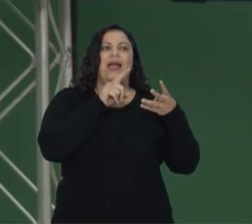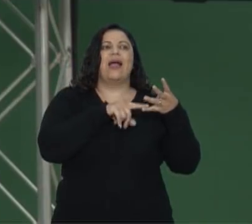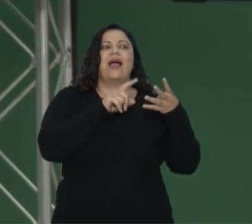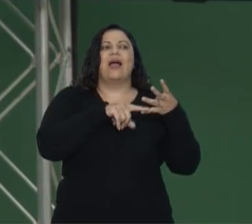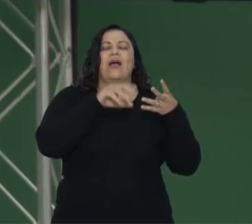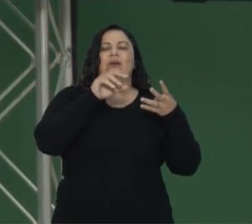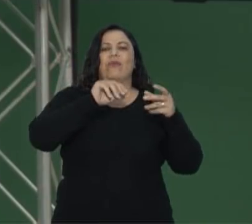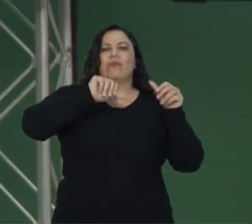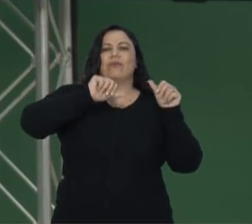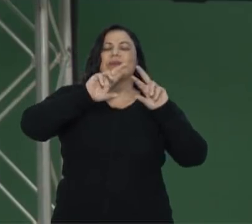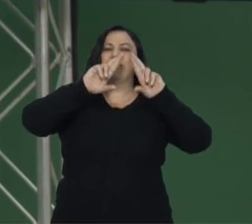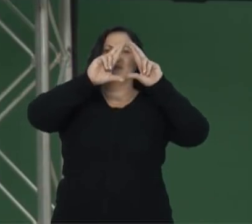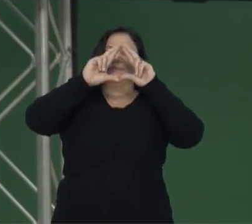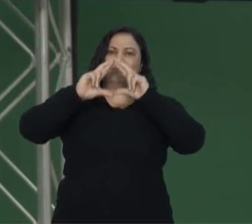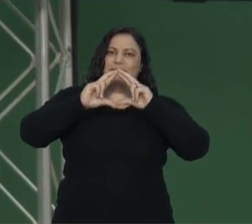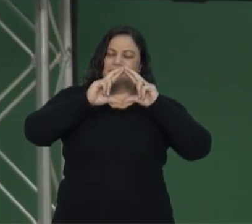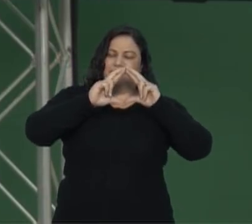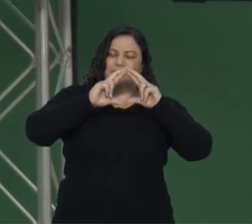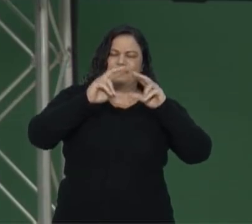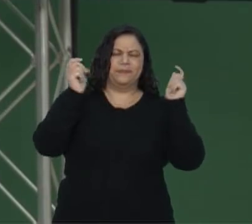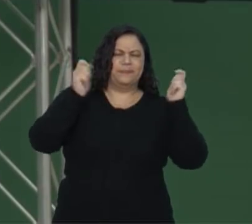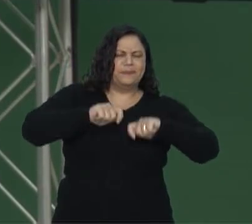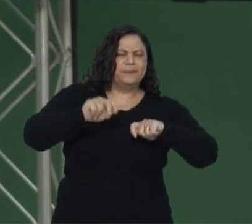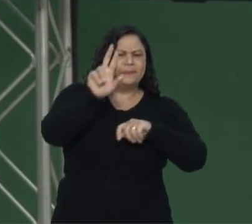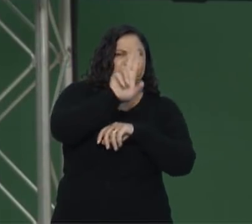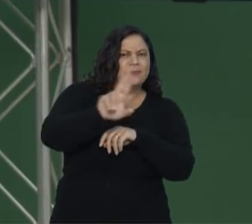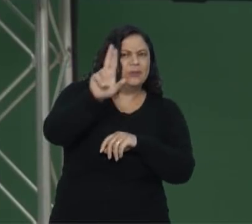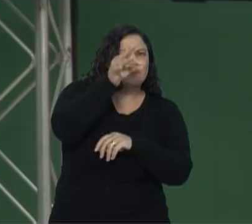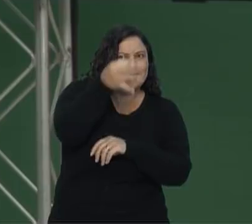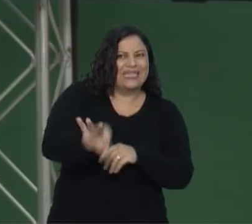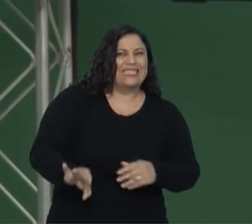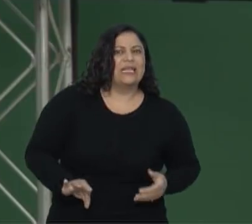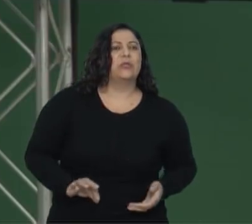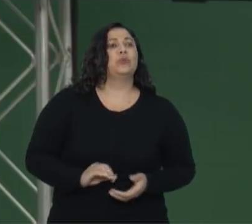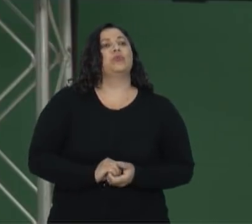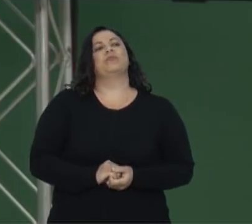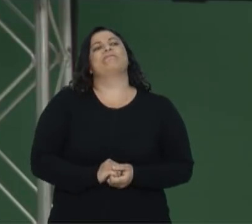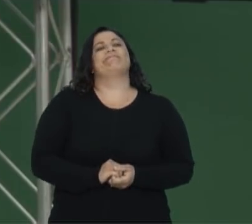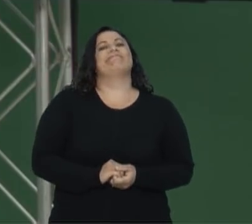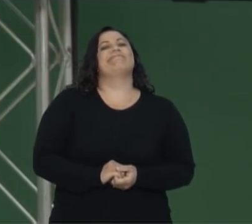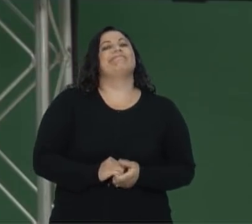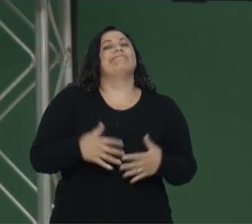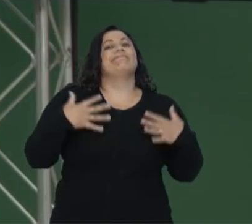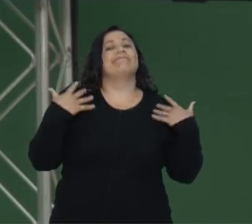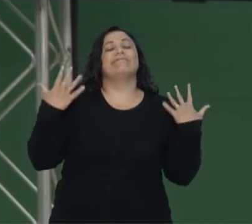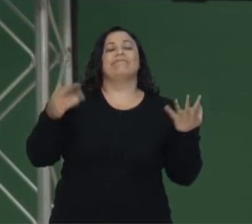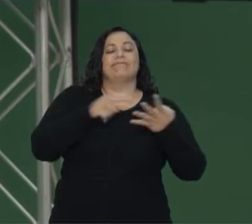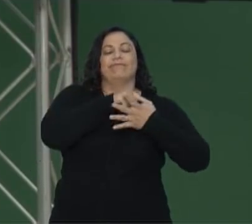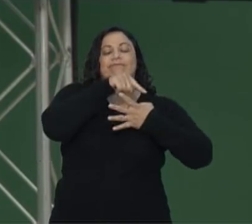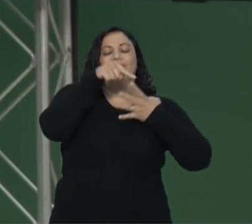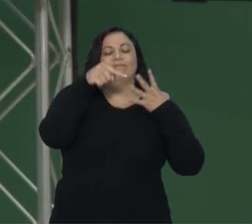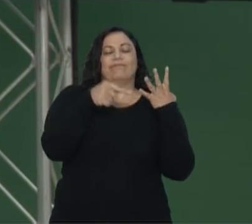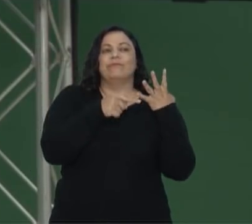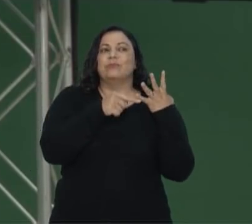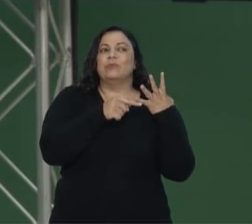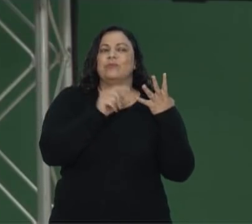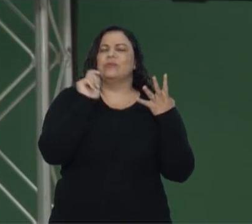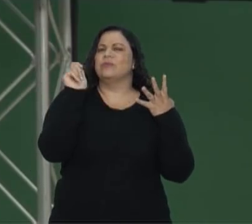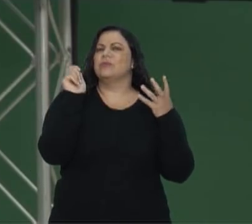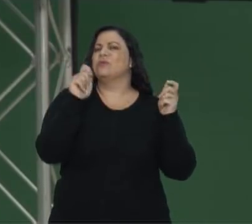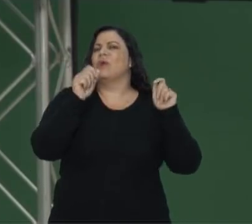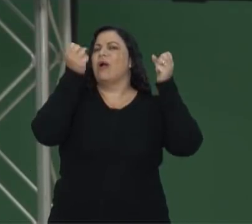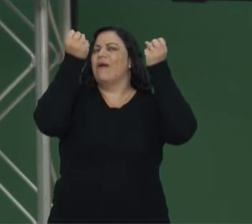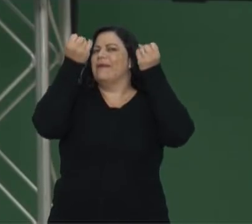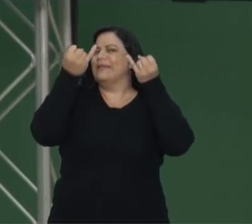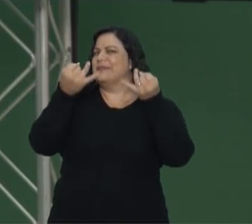que a gente usa no dia a dia está correto? Então, nós podemos afirmar que qual desses apresenta a